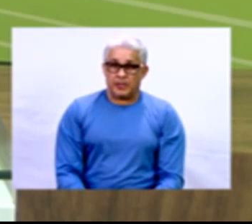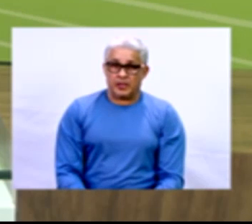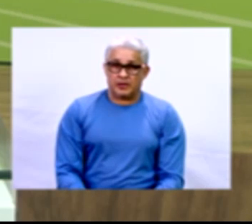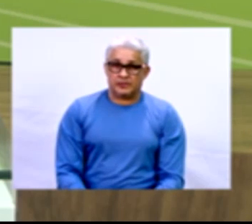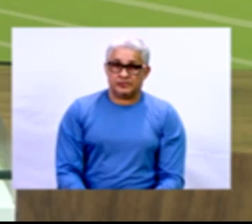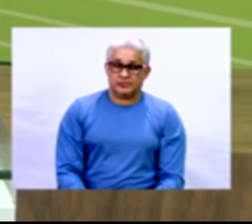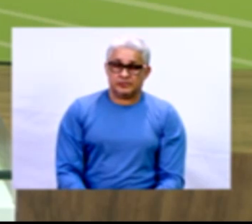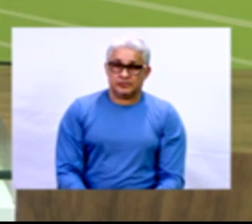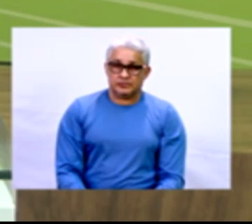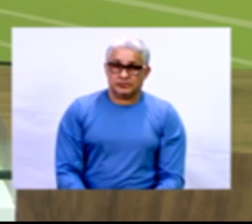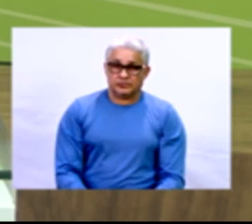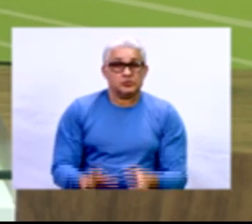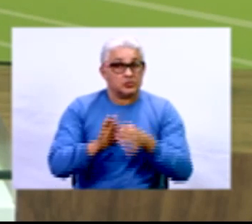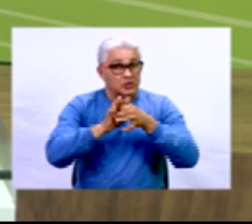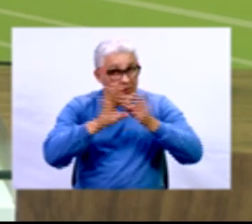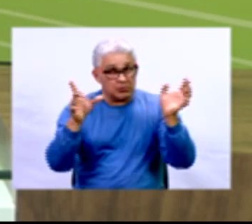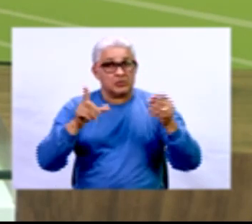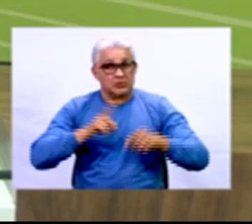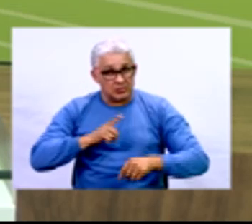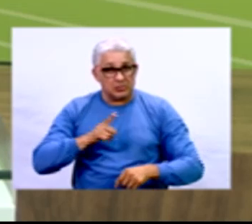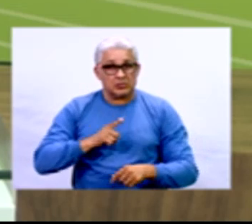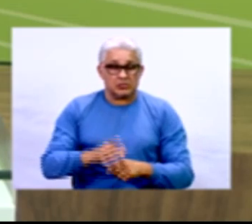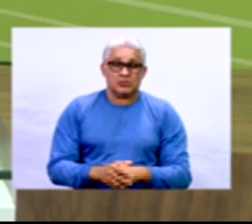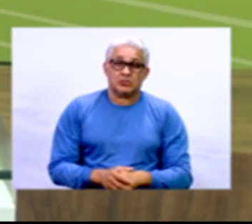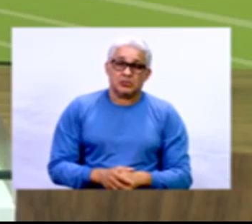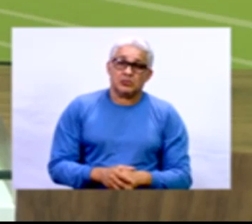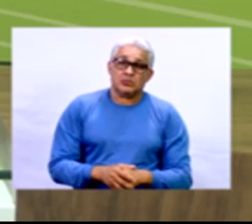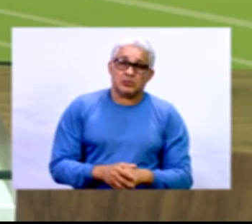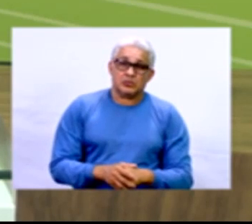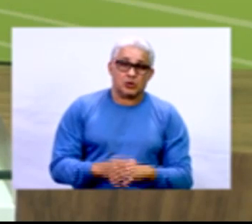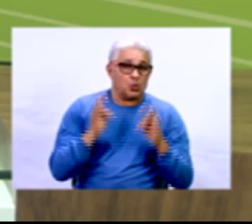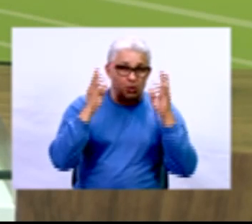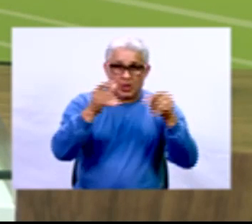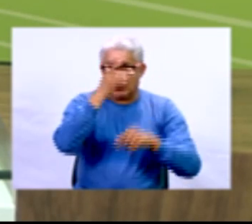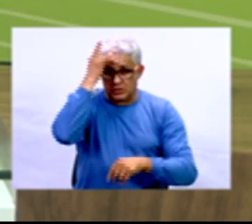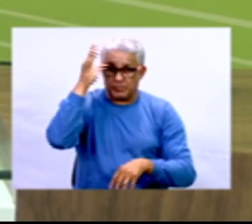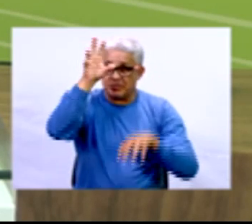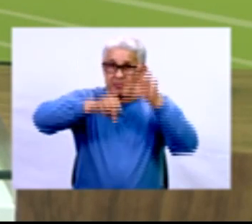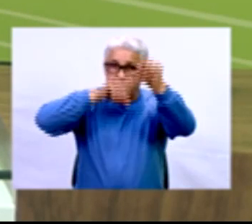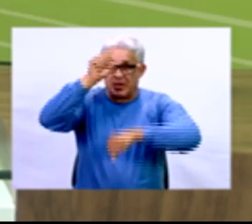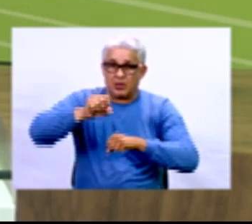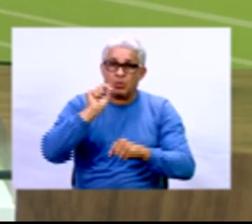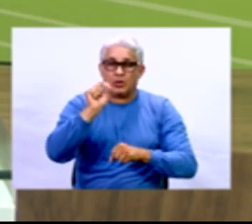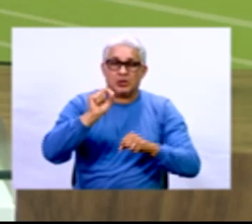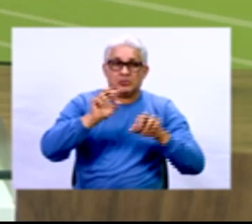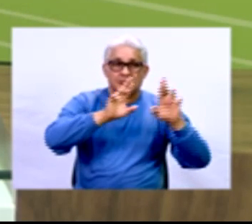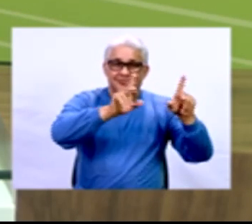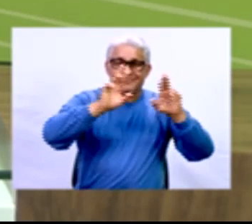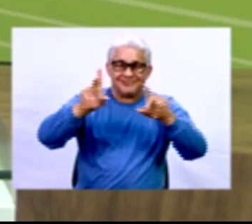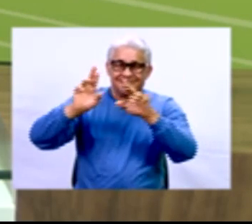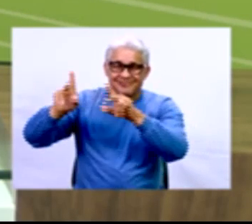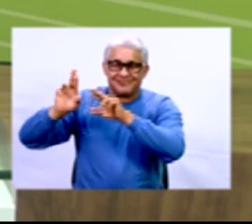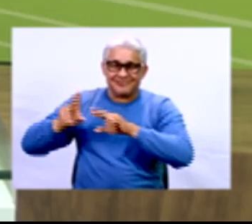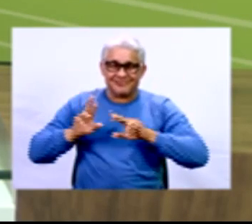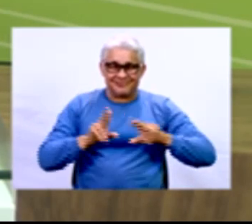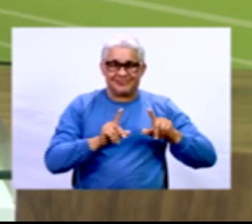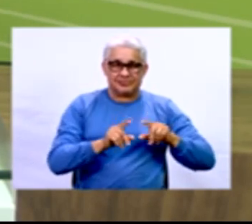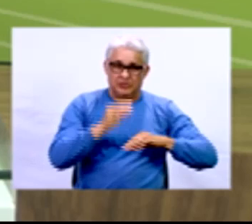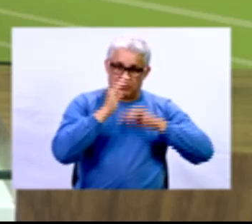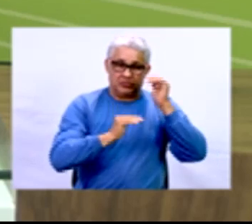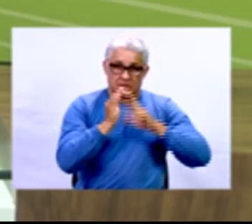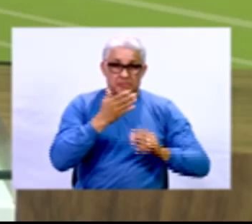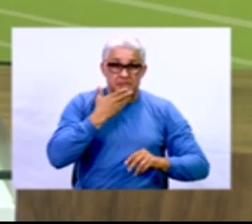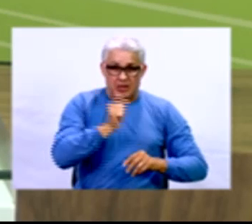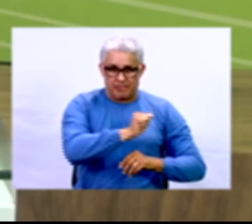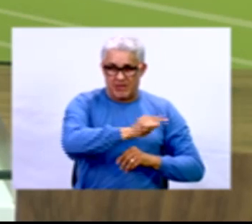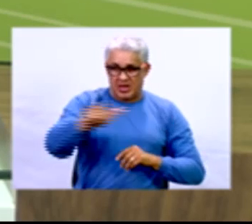recursos multimídia estão disponíveis e são disponibilizados para todos. O que vai diferenciar, o que vai fazer com que um profissional possa